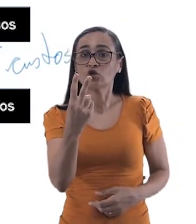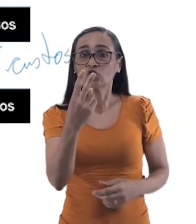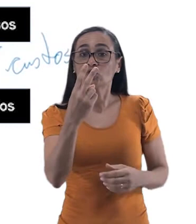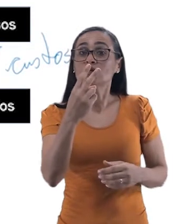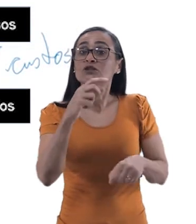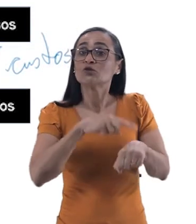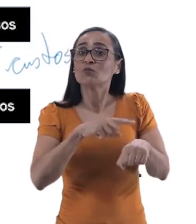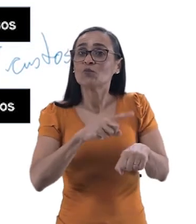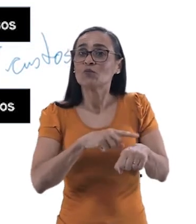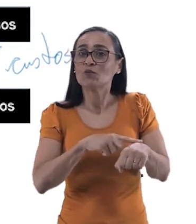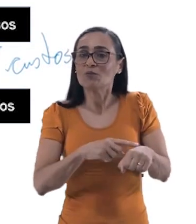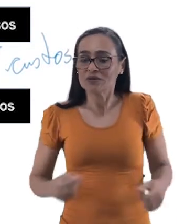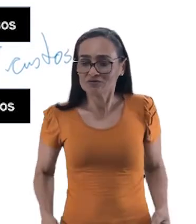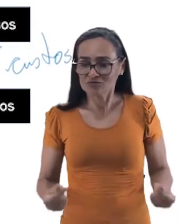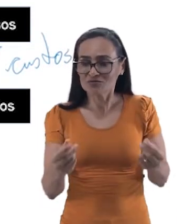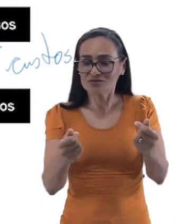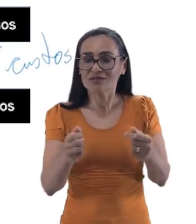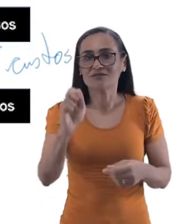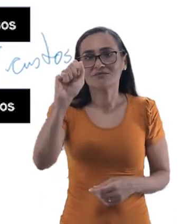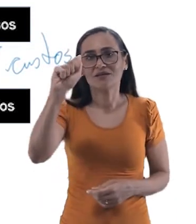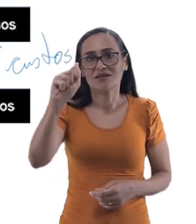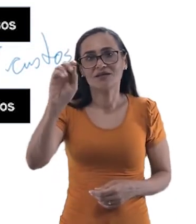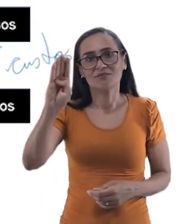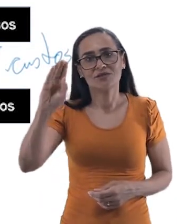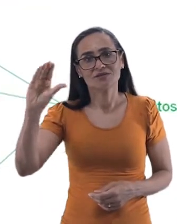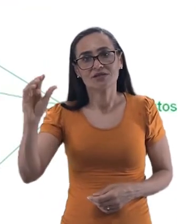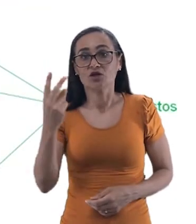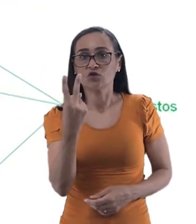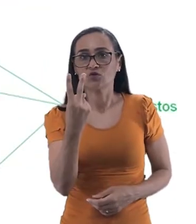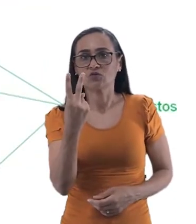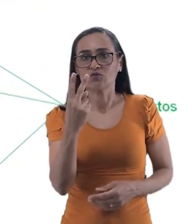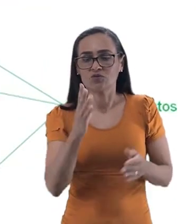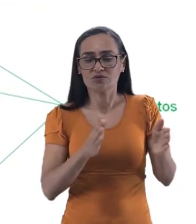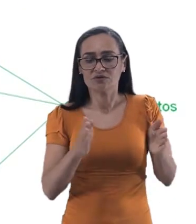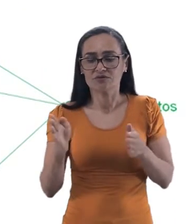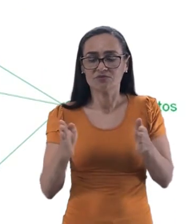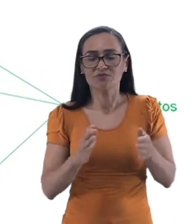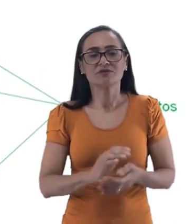custeio nesse modelo ABC.